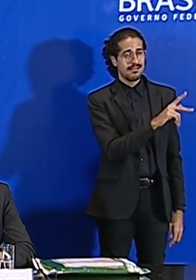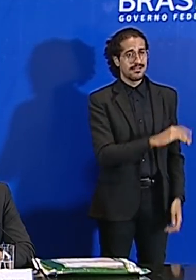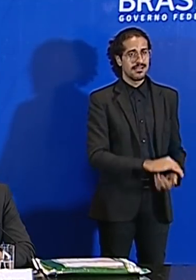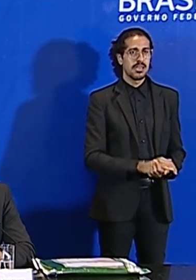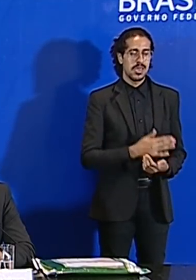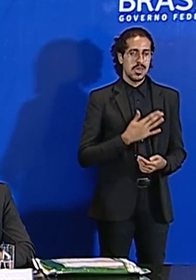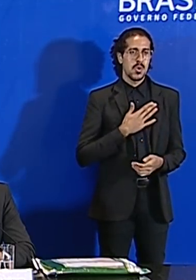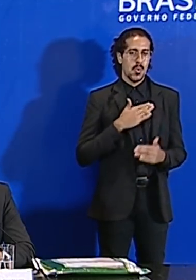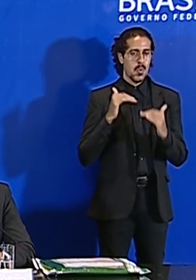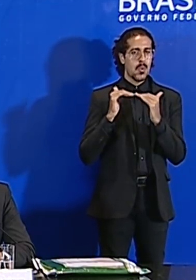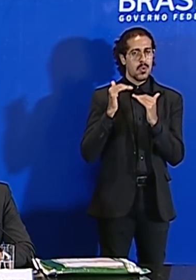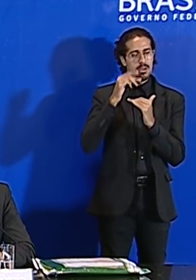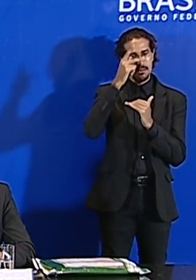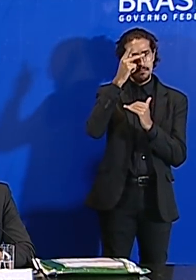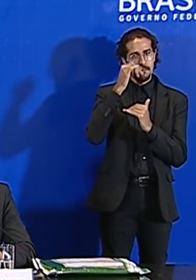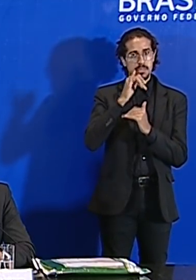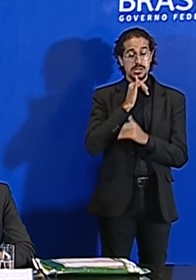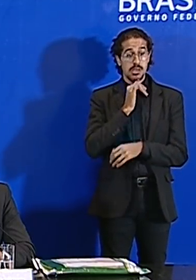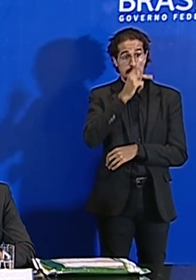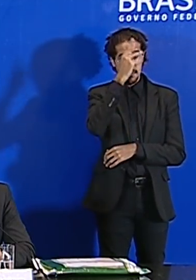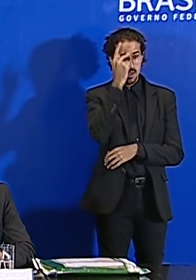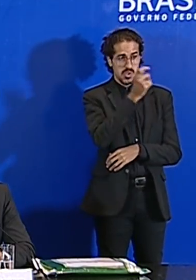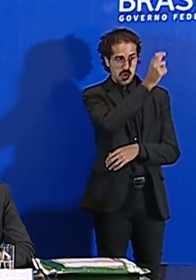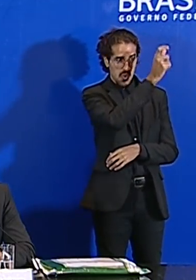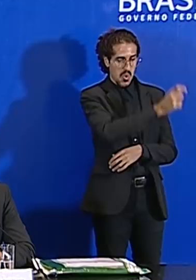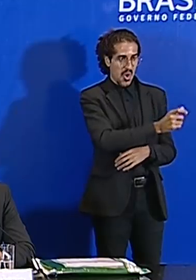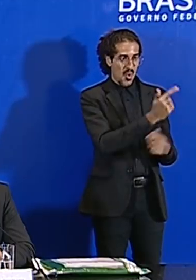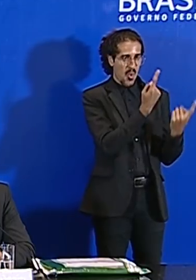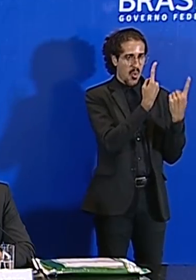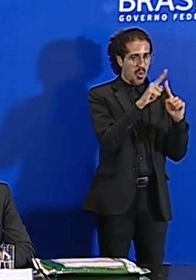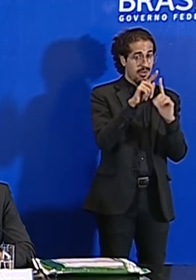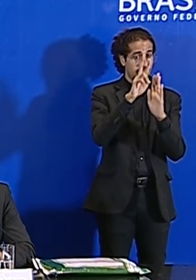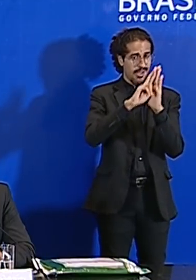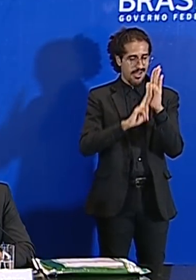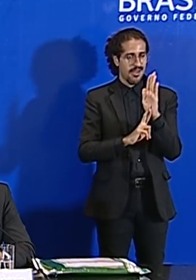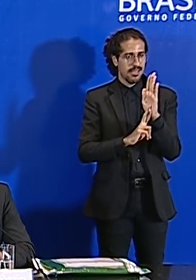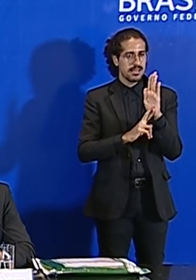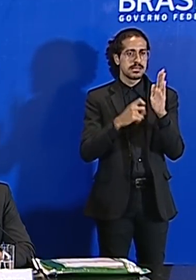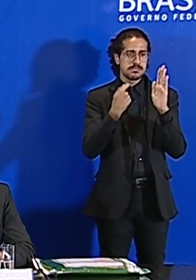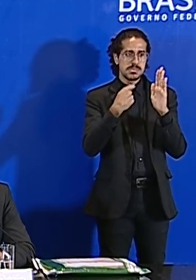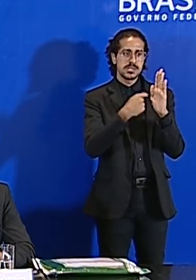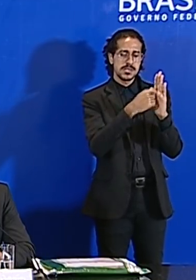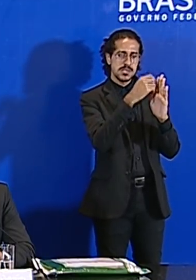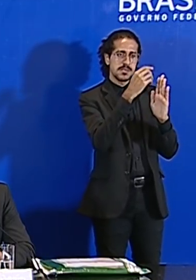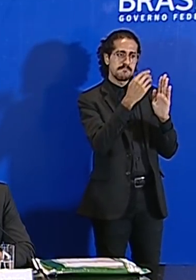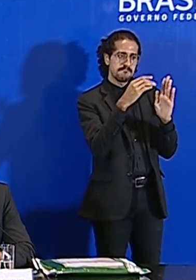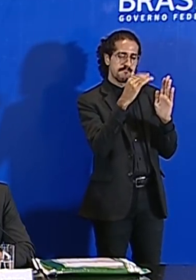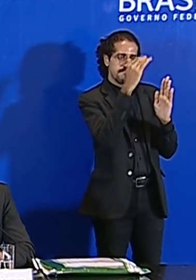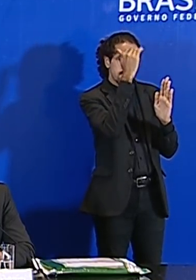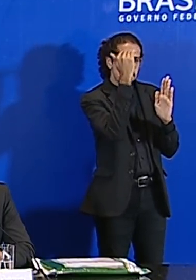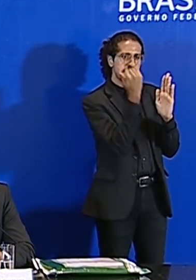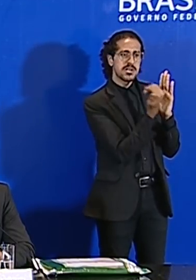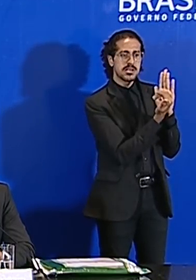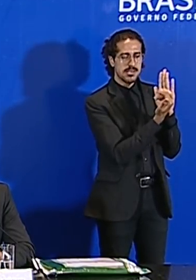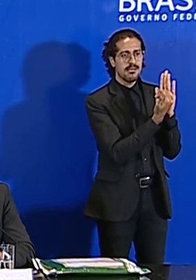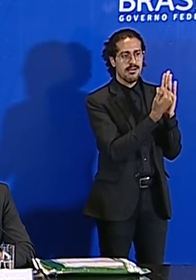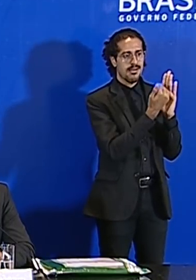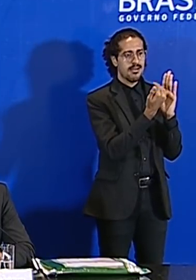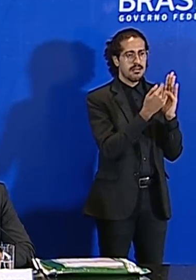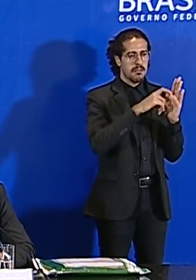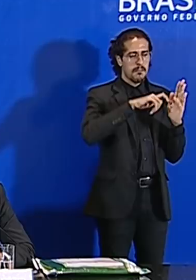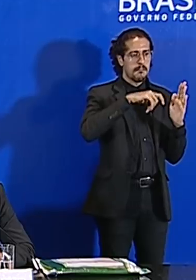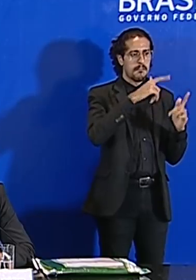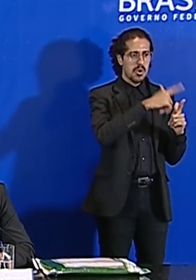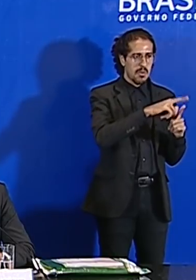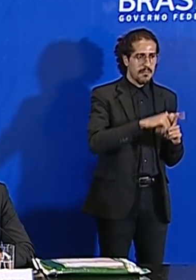sempre, que a pessoa que é um transgressor pague o preço da transgressão dela. Eu sou uma pessoa que acha